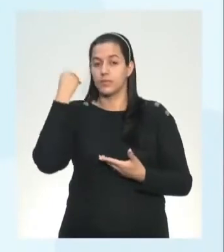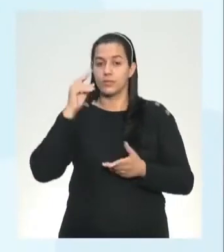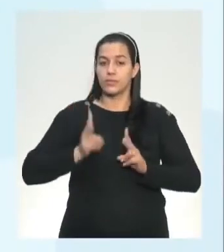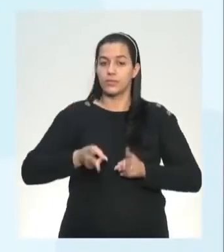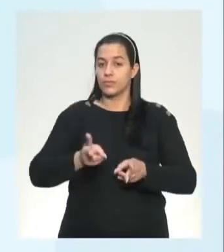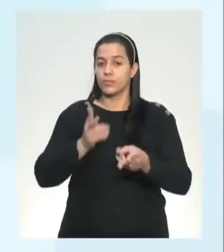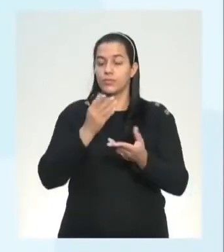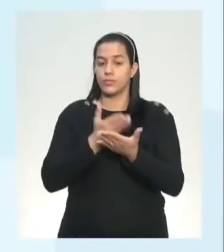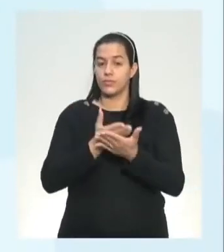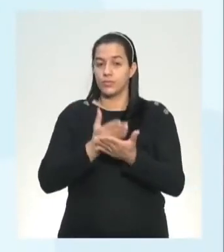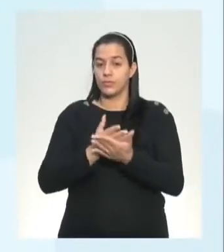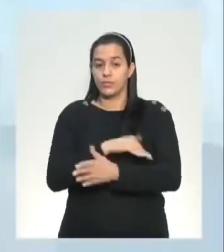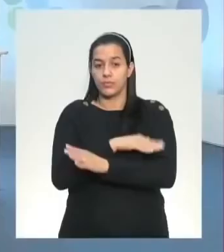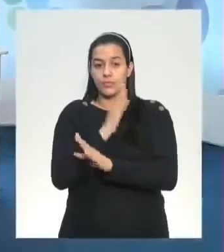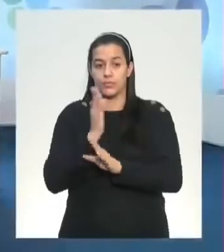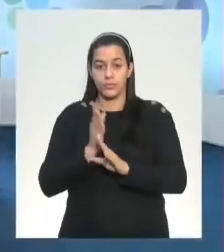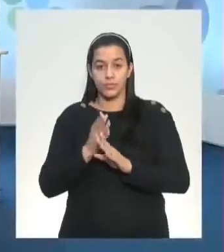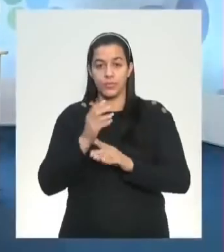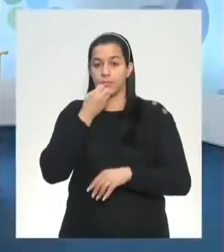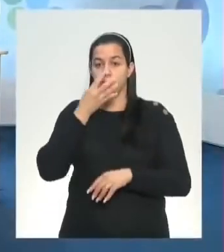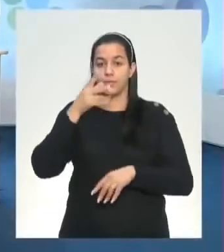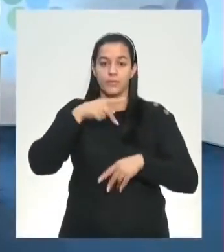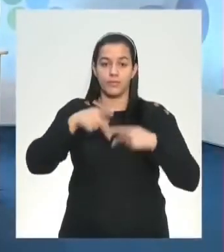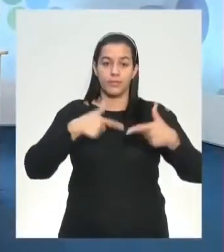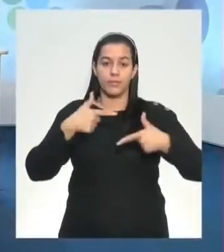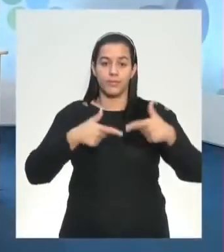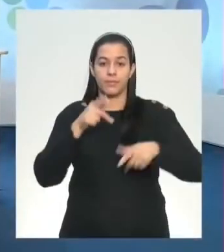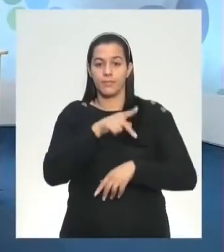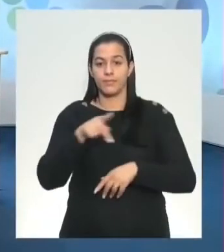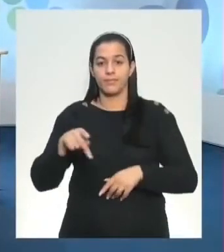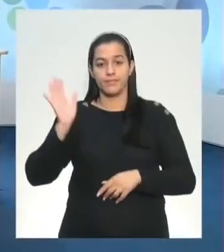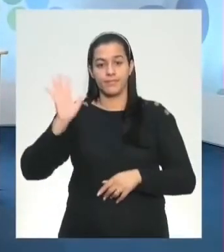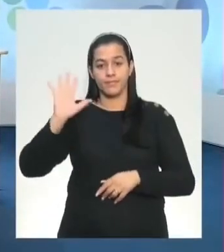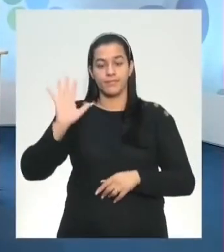estudando durante o dia e bom trabalho para os profs. Até a próxima aula. Tchau.